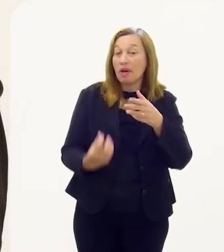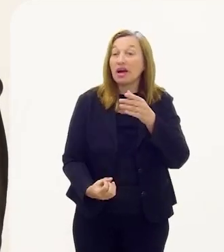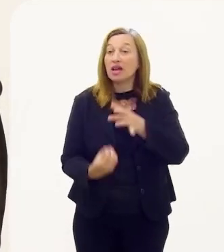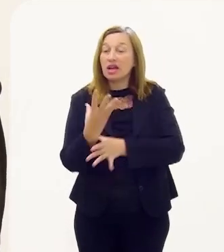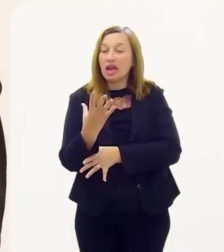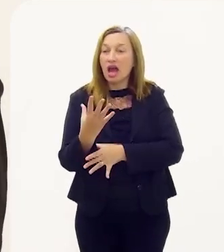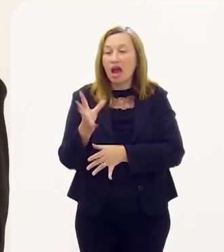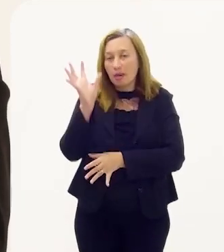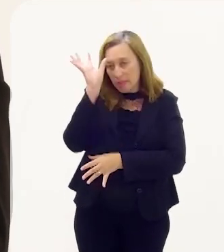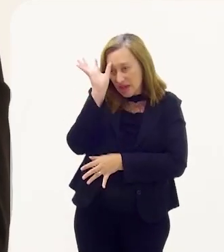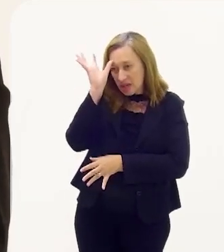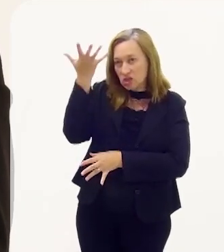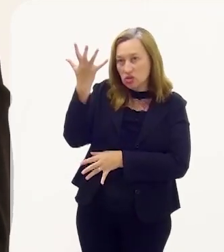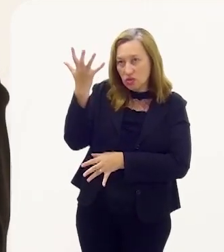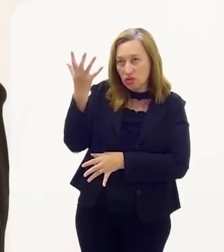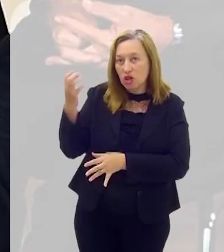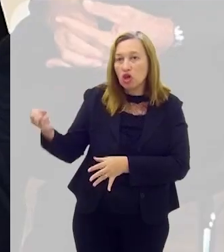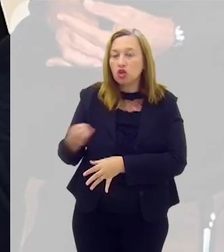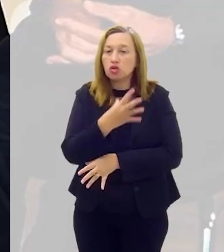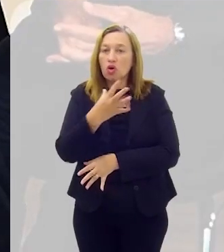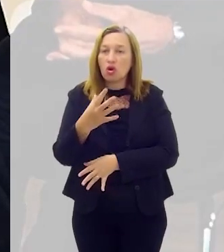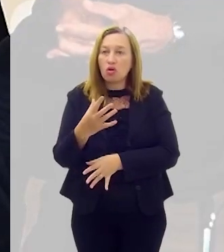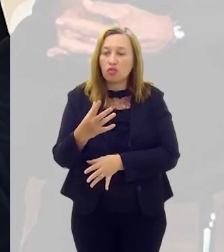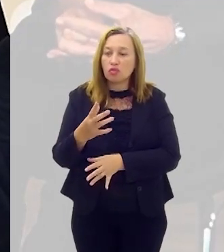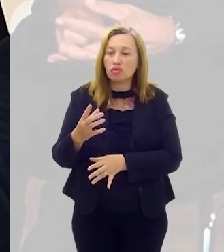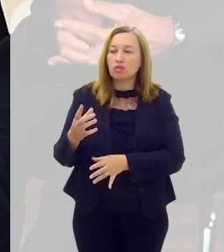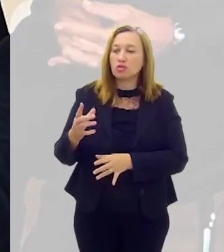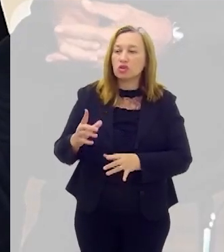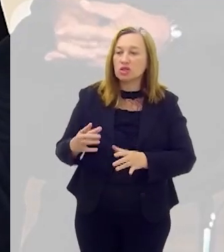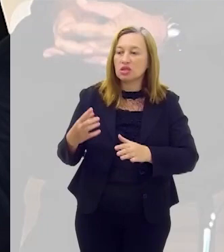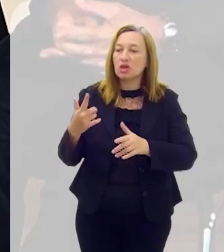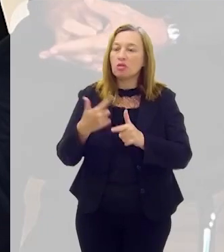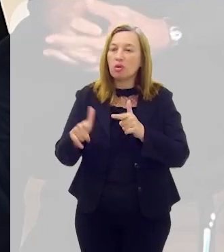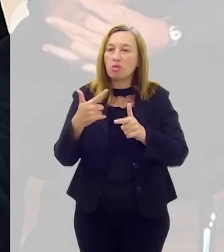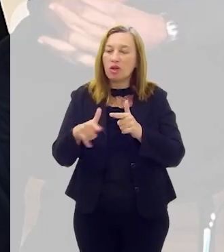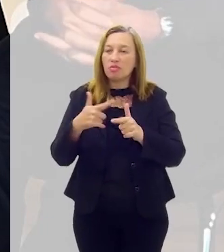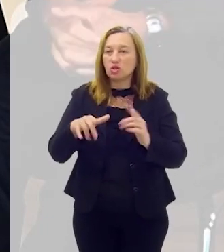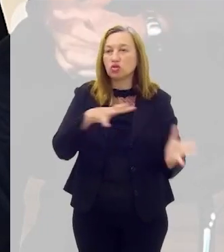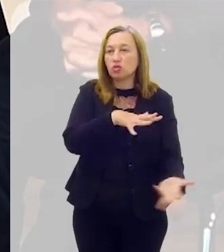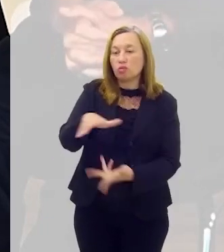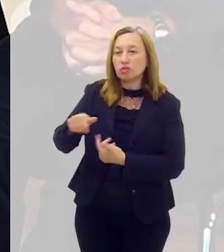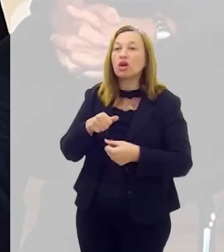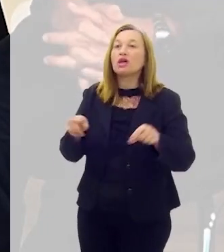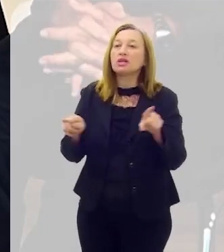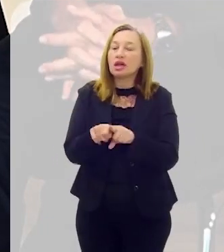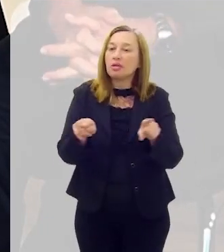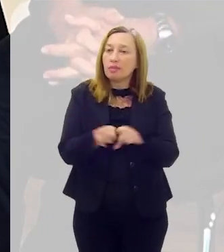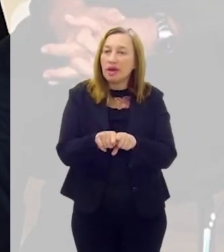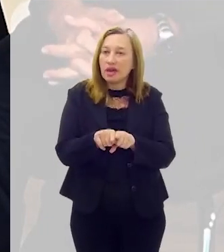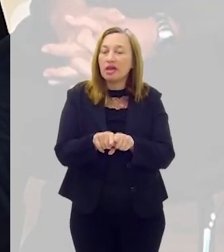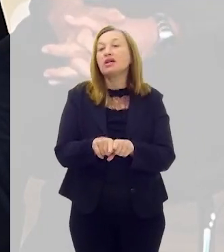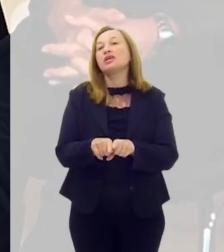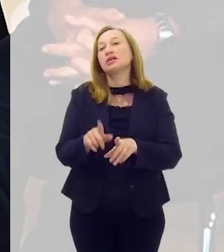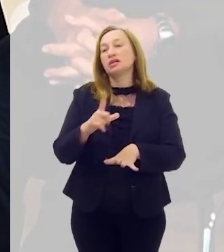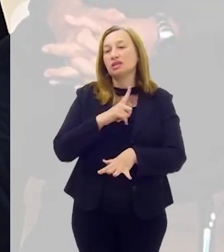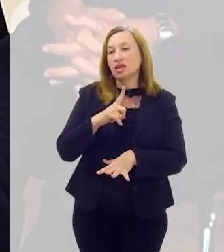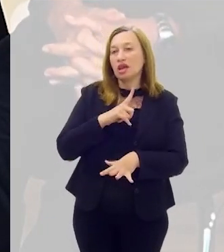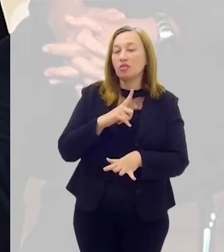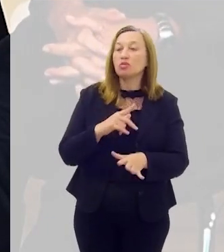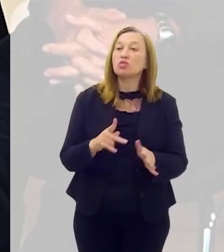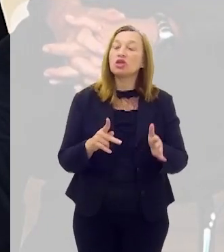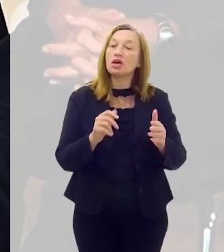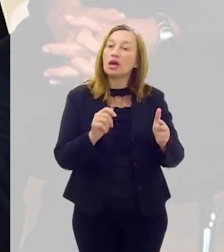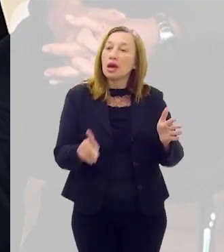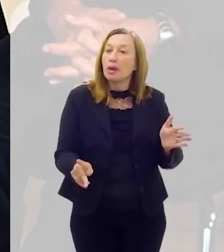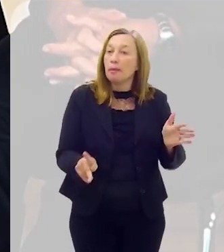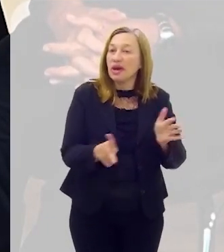se criar soluções para essas situações novas do mundo. E aí nós temos a questão das reservas, né, constitucionais, aquilo que